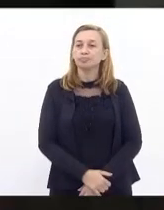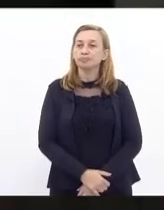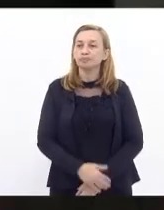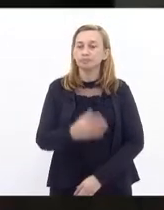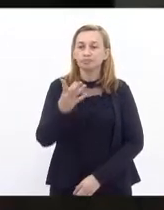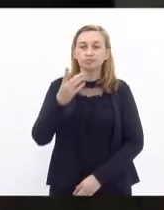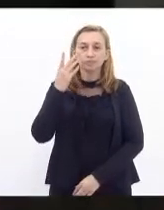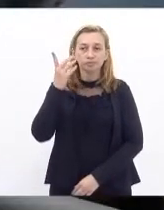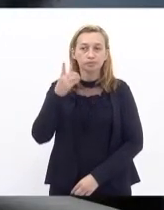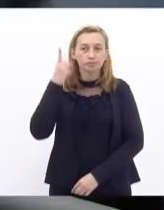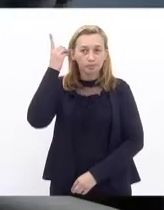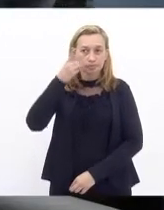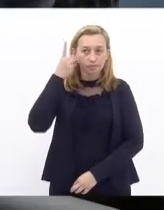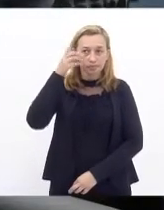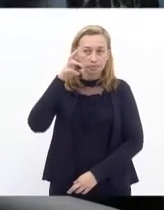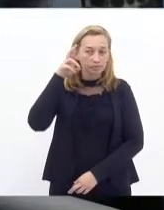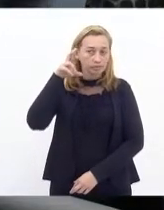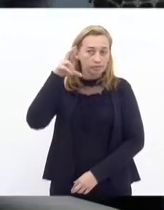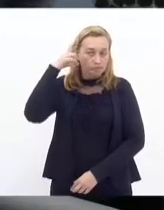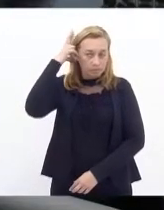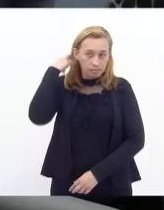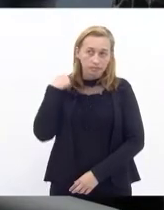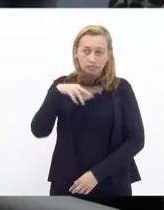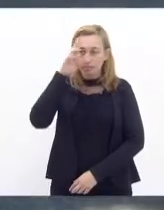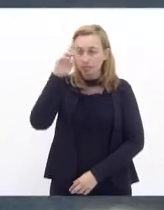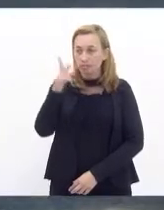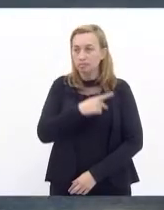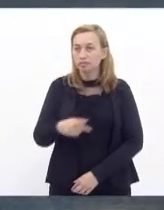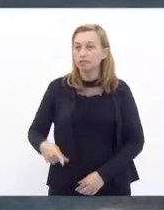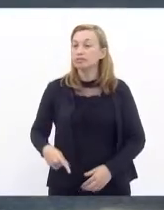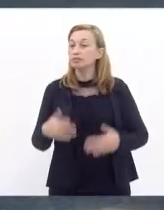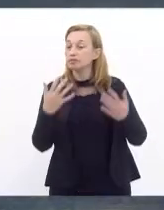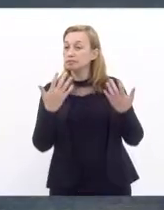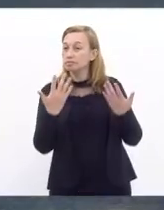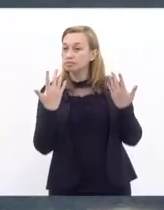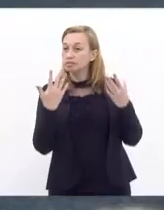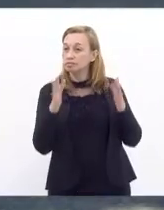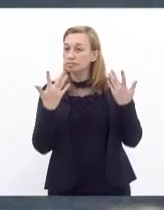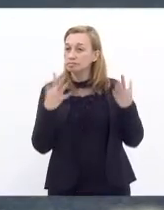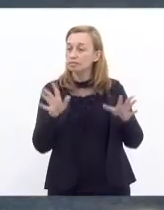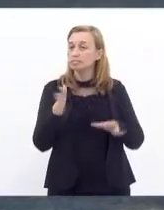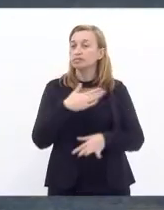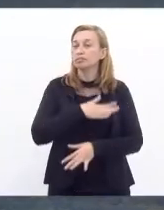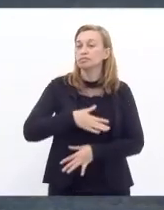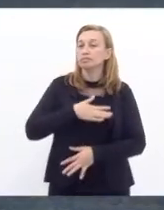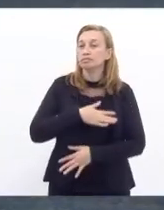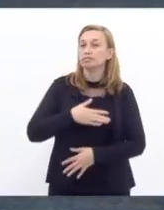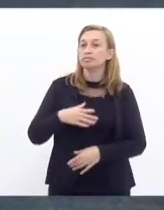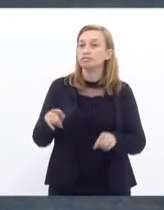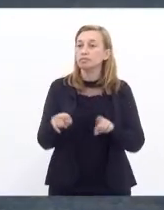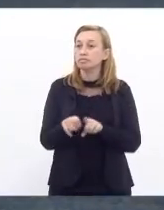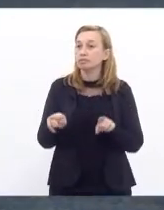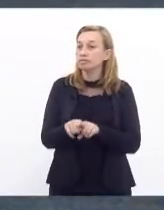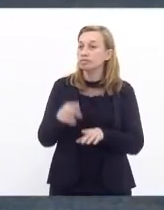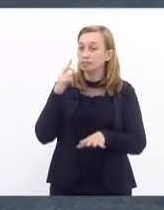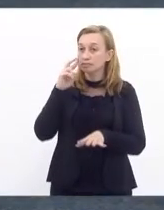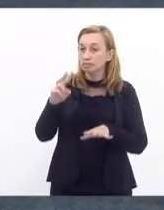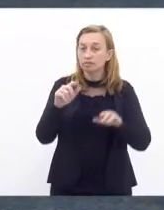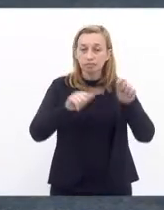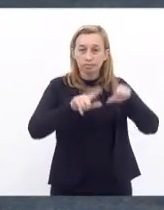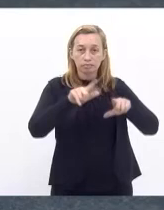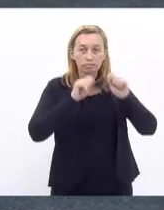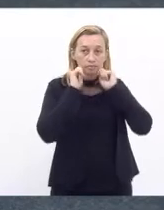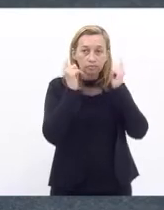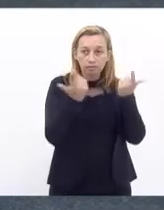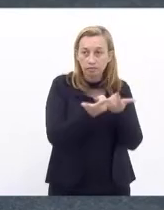Deputada Rosane. Senhor presidente, eu gostaria de cumprimentá-lo, cumprimentando também vocês que estão assistindo, nos assistindo